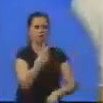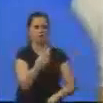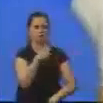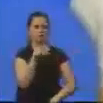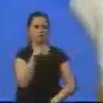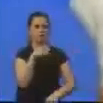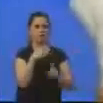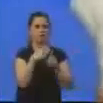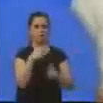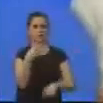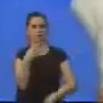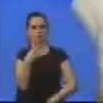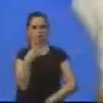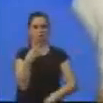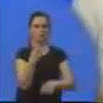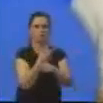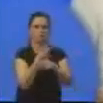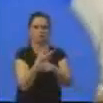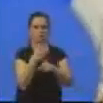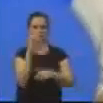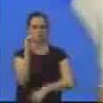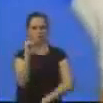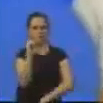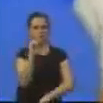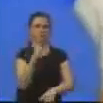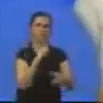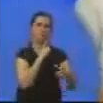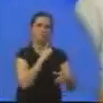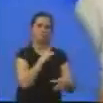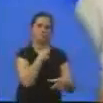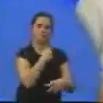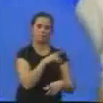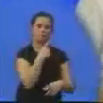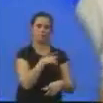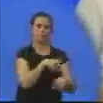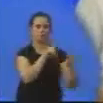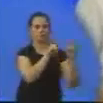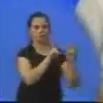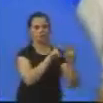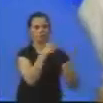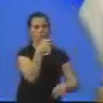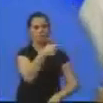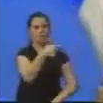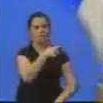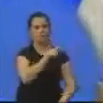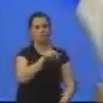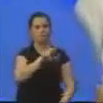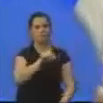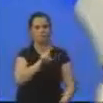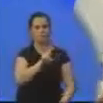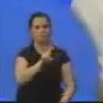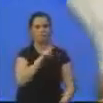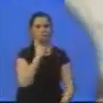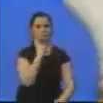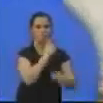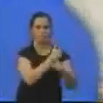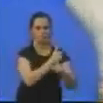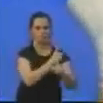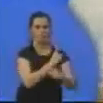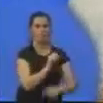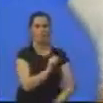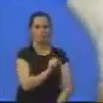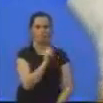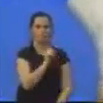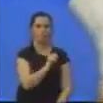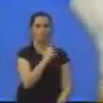3. Vou procurar o zero da função. Agora é uma equação de segundo grau. Eu vou posso